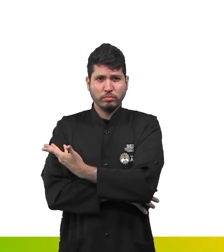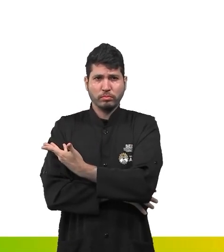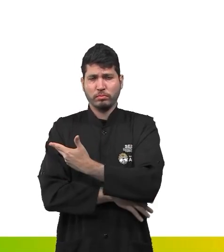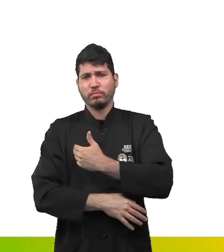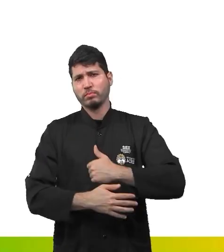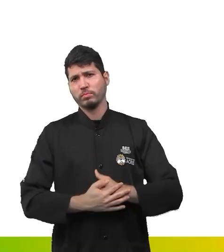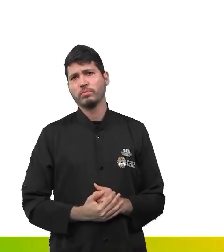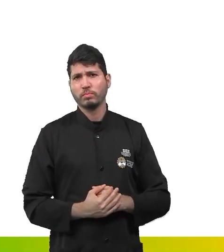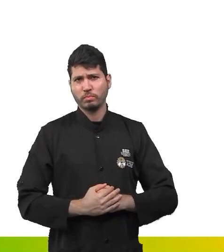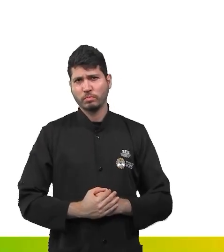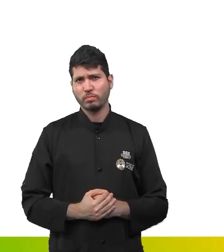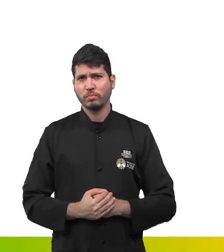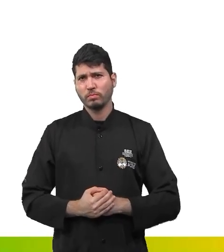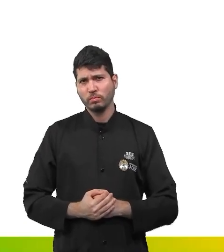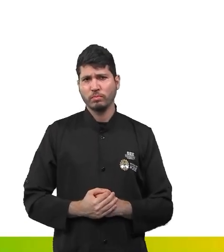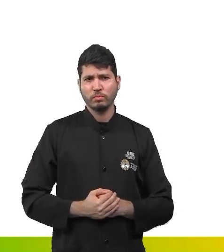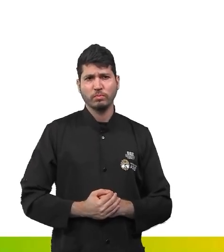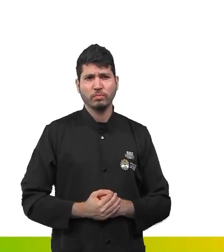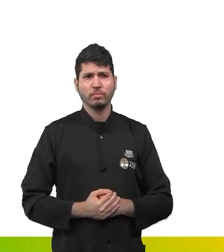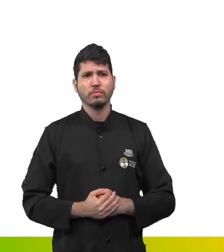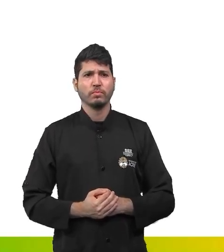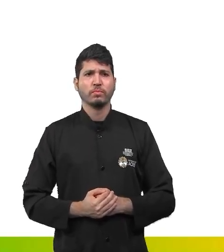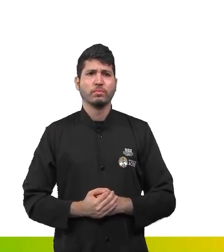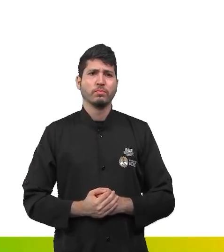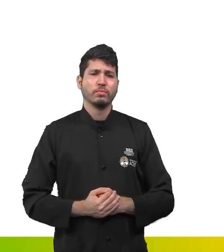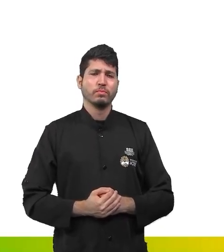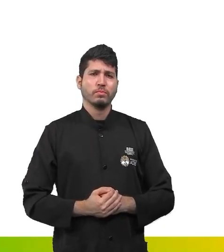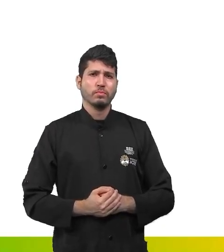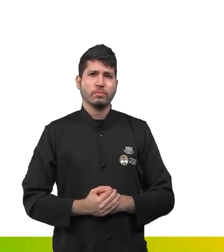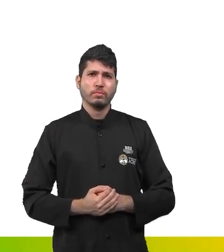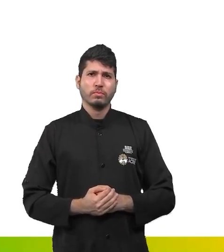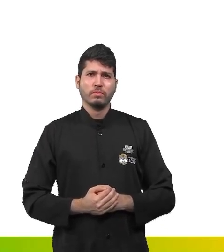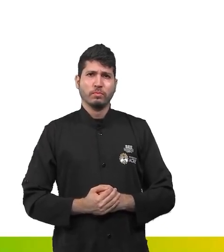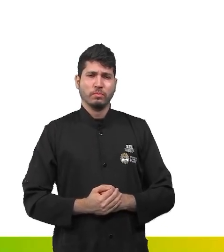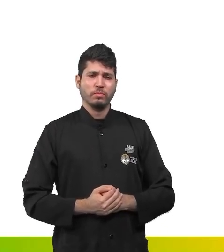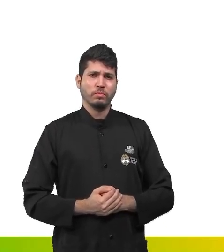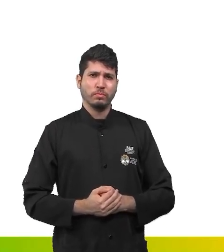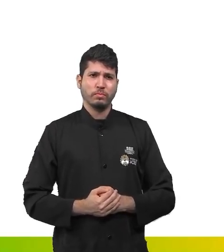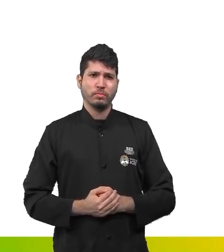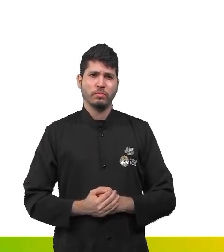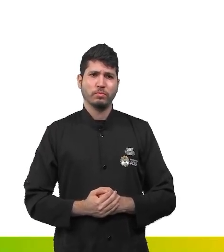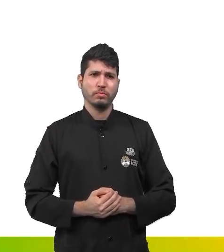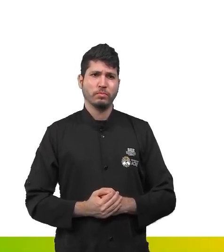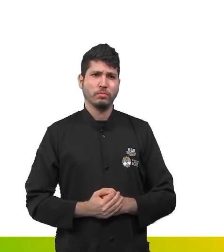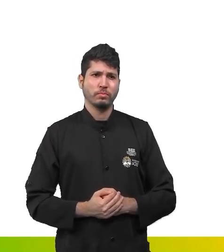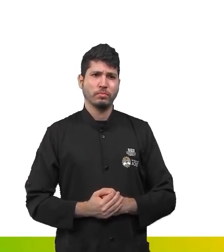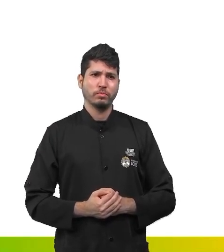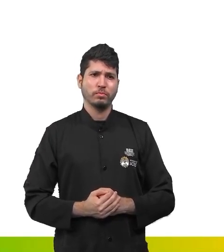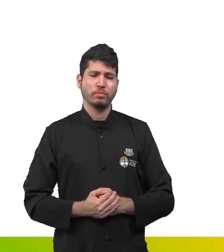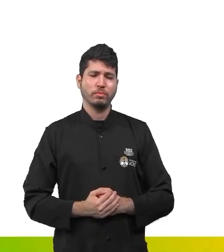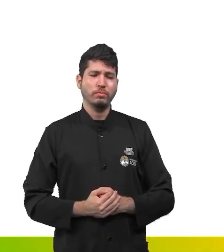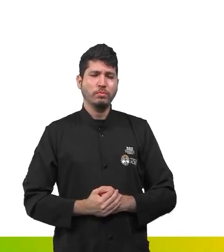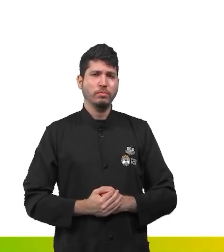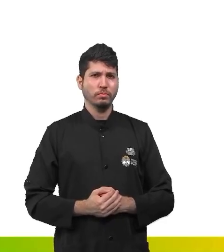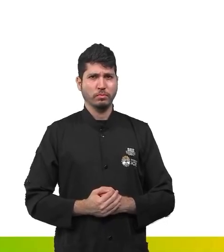certo? Então, nós temos 30, 15 minutos, 10, X